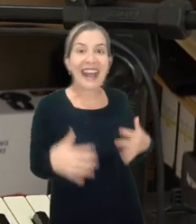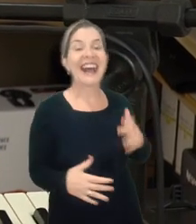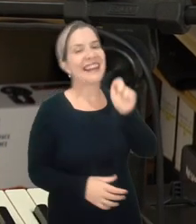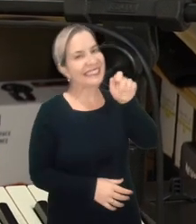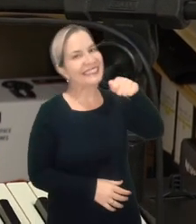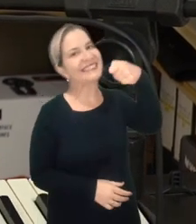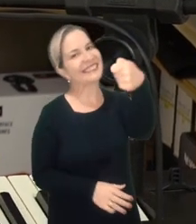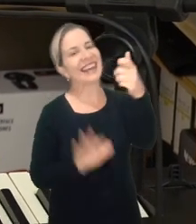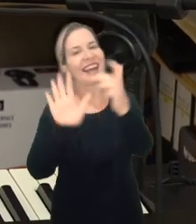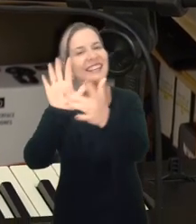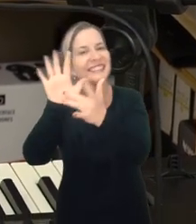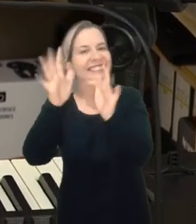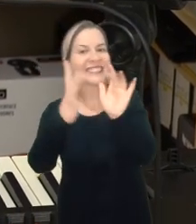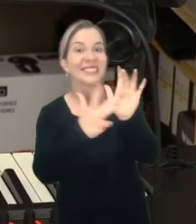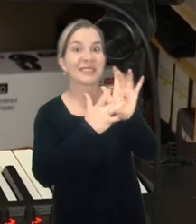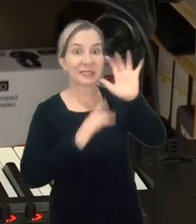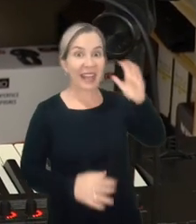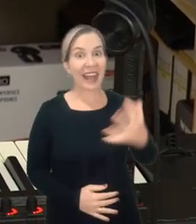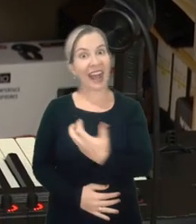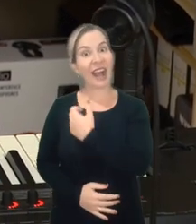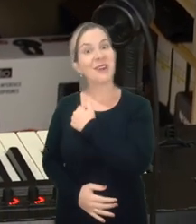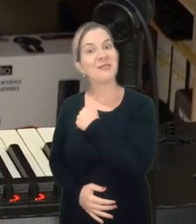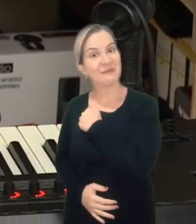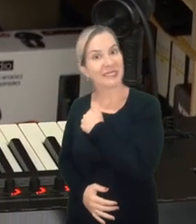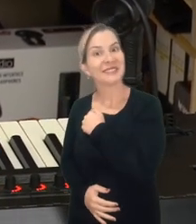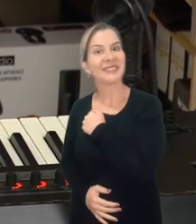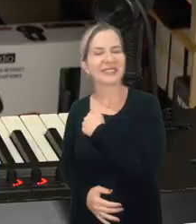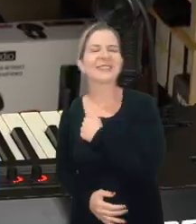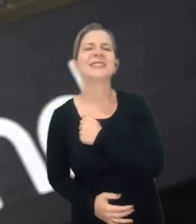meu louvor, é o nome do